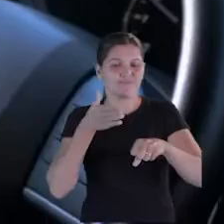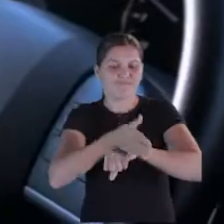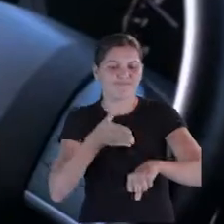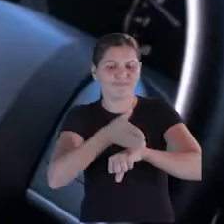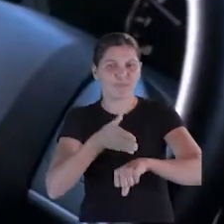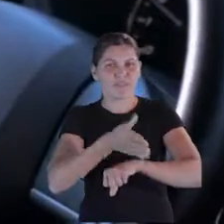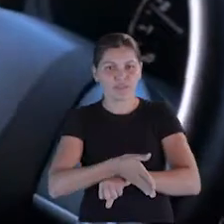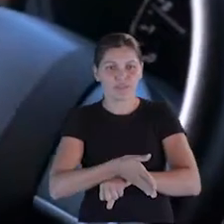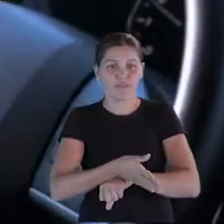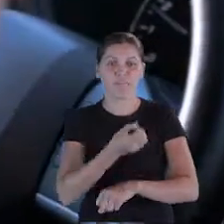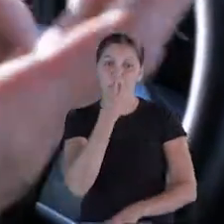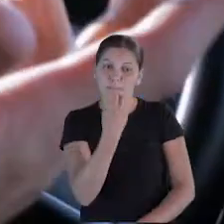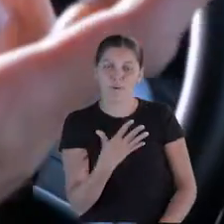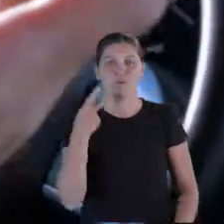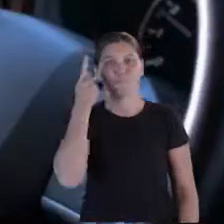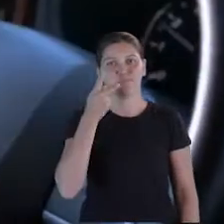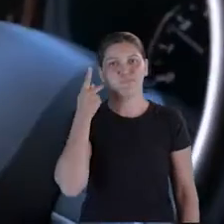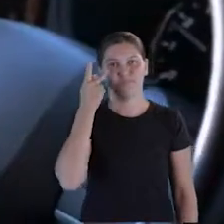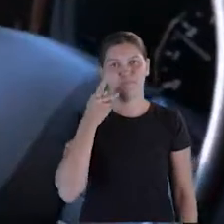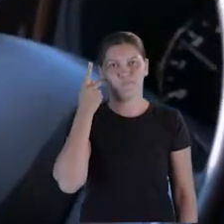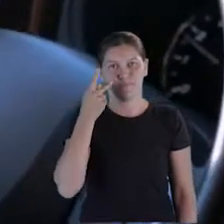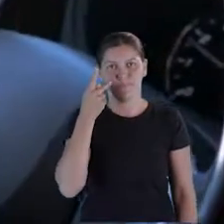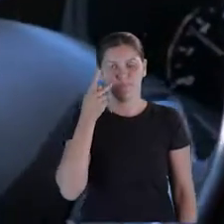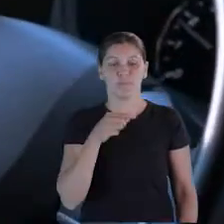participação acaba sendo uma participação política, porque